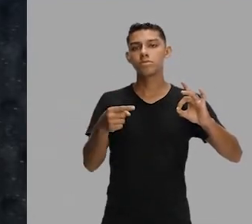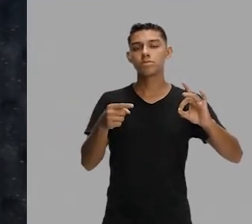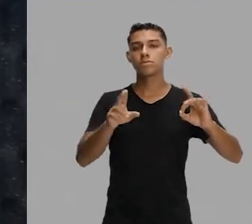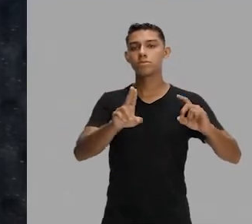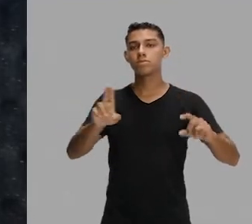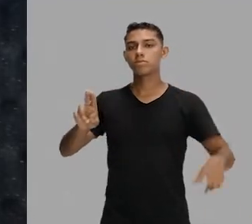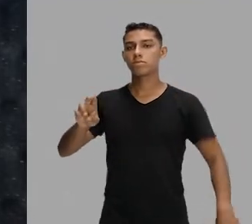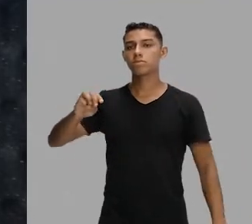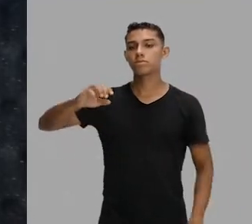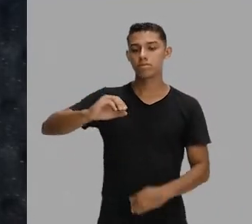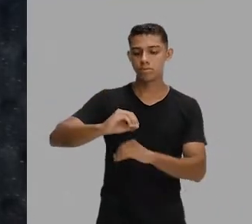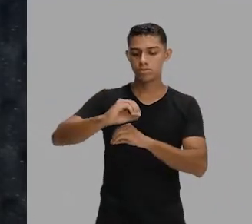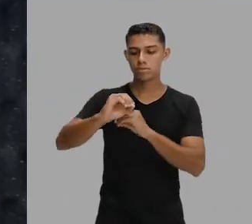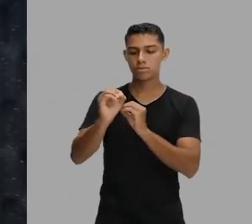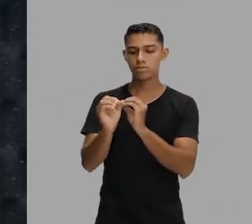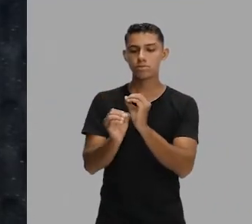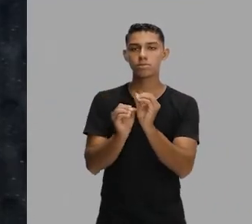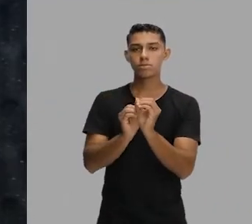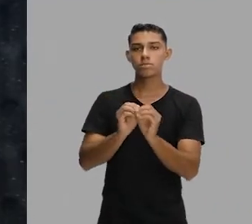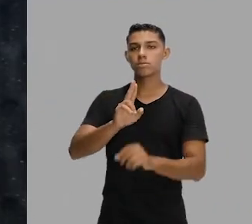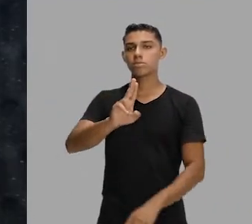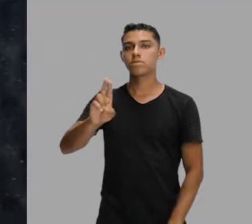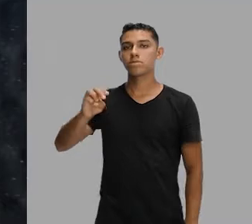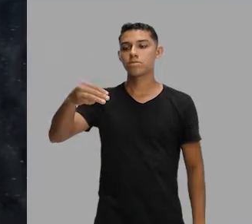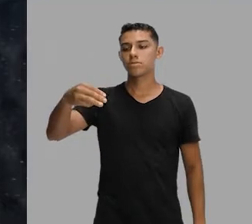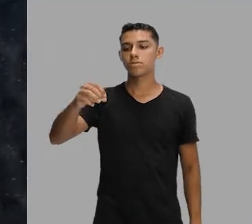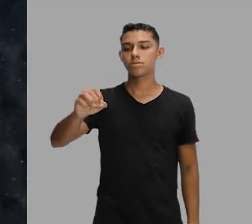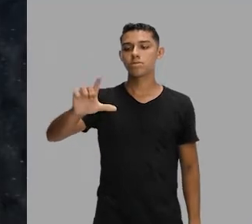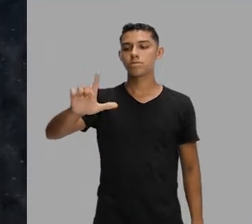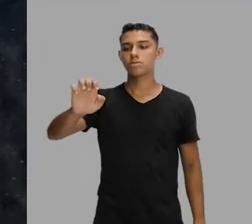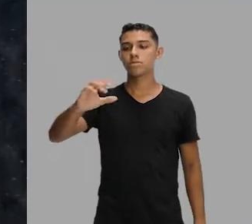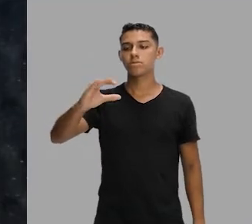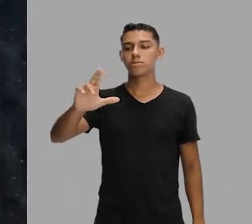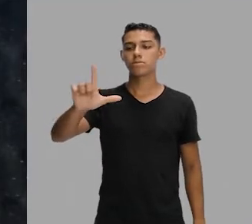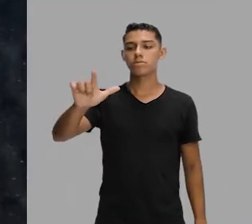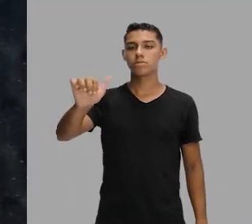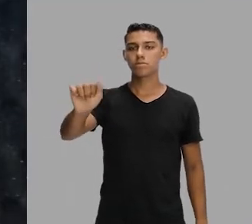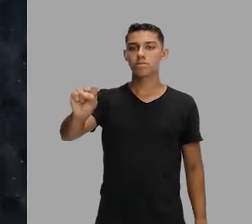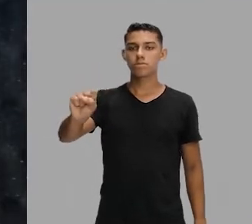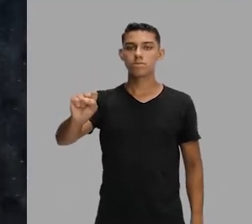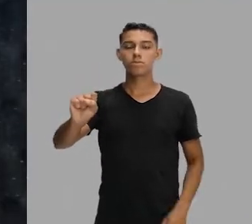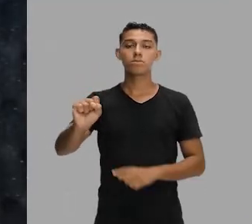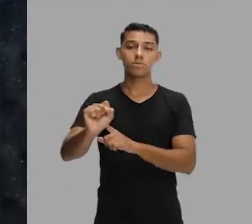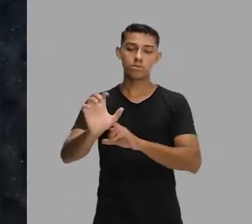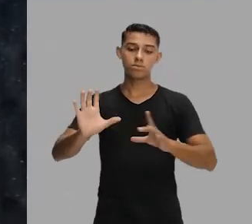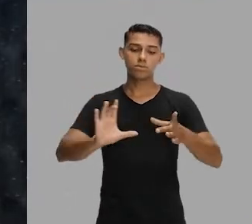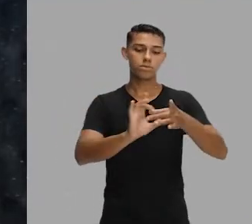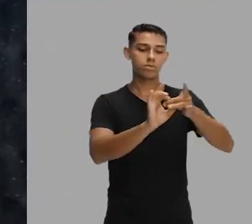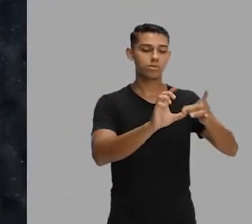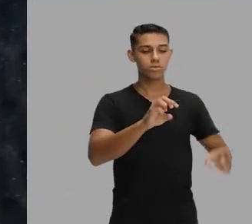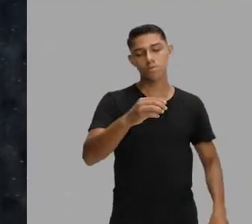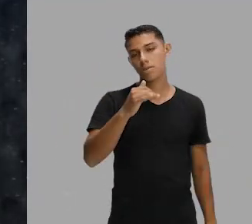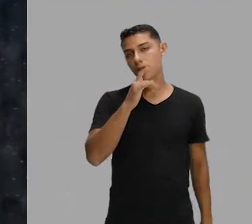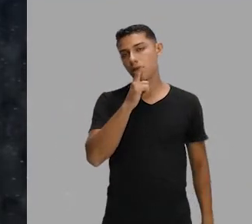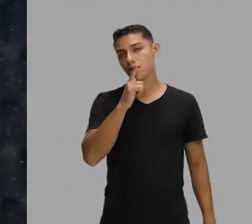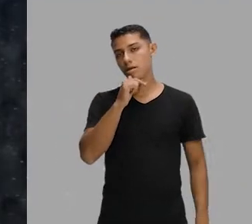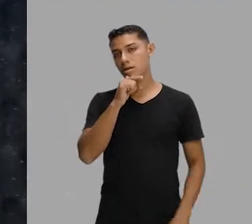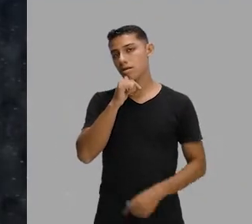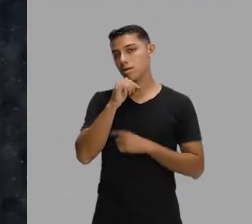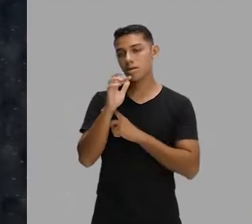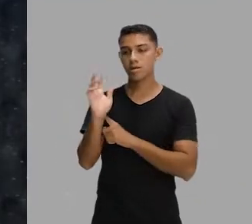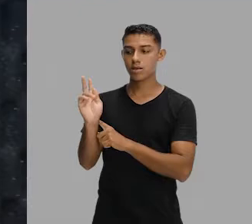de moléculas, certo? Porque essa ligação também é chamada de ligação molecular. A água, por